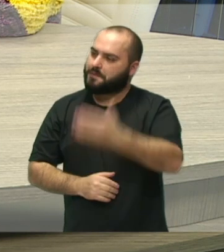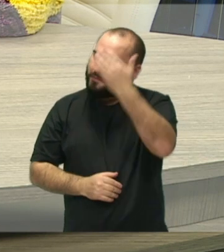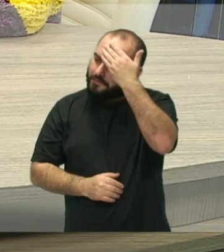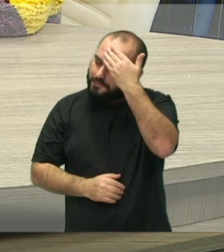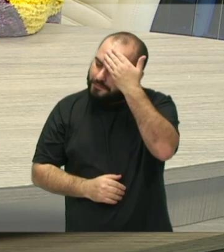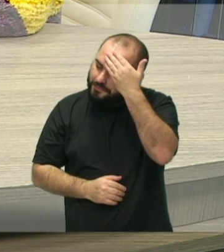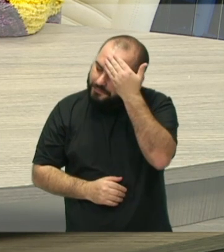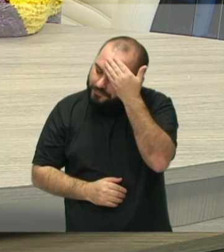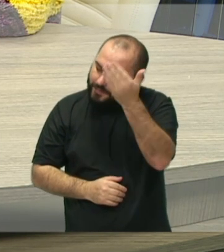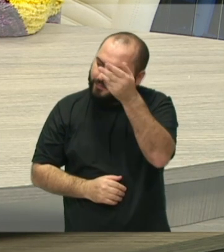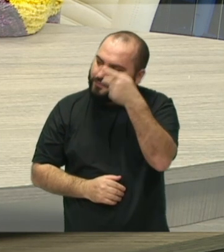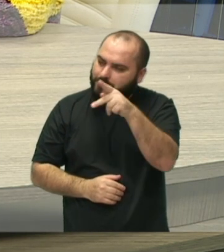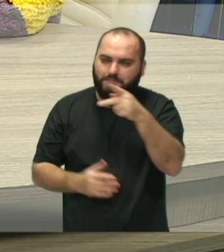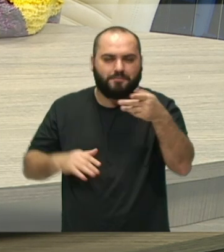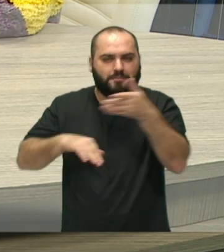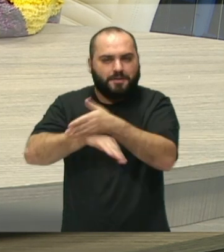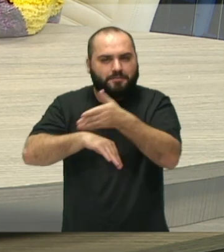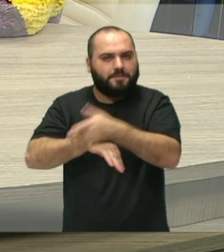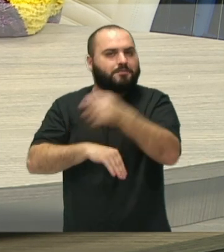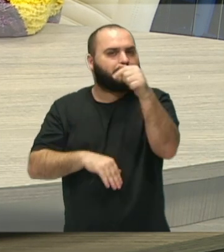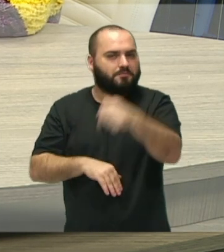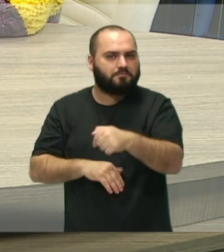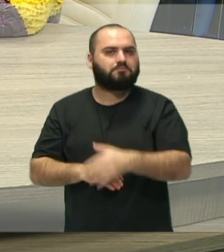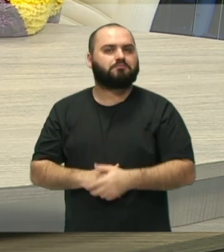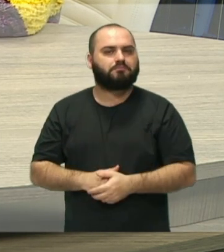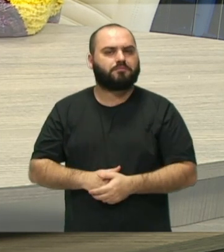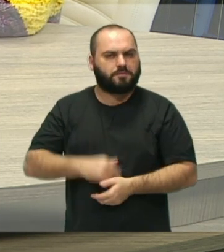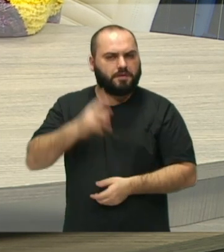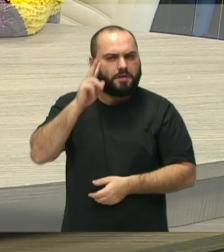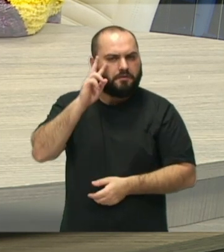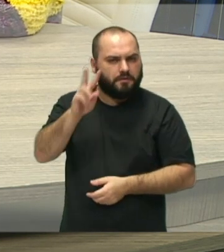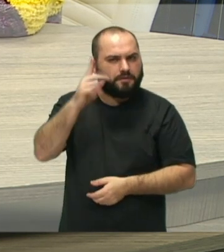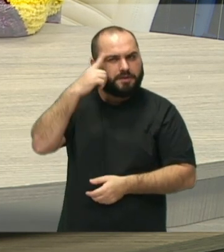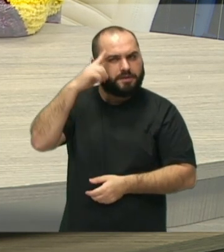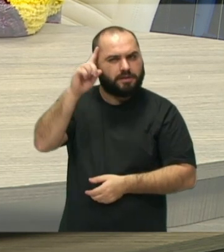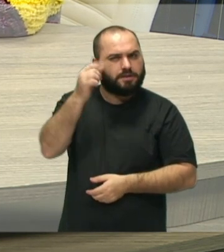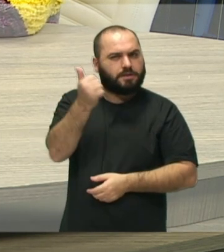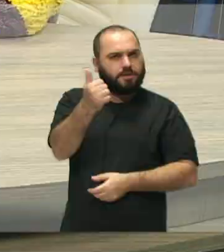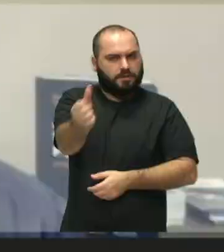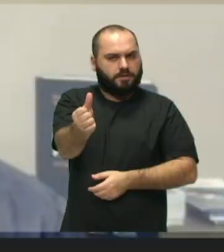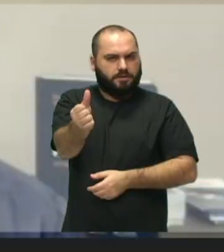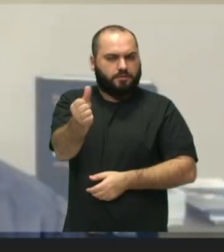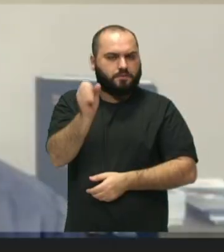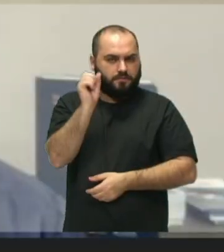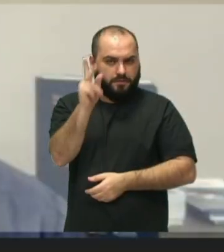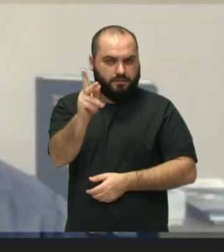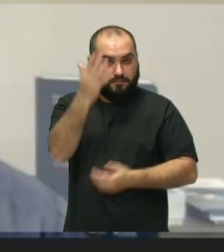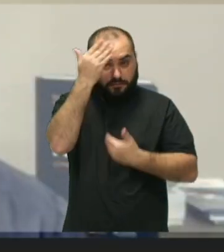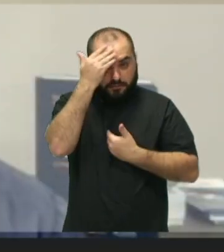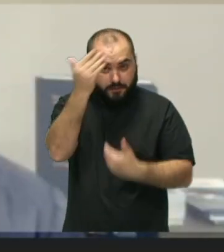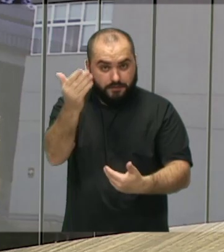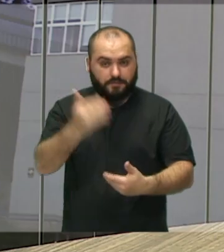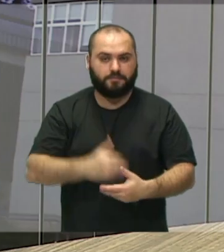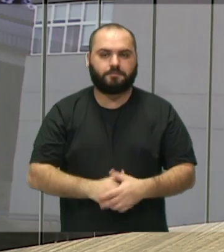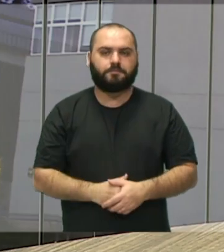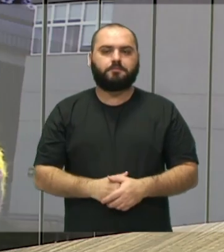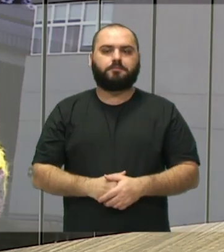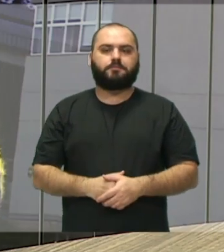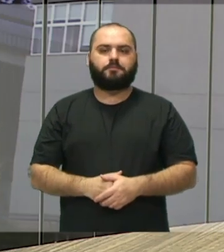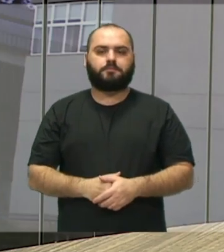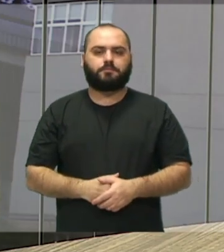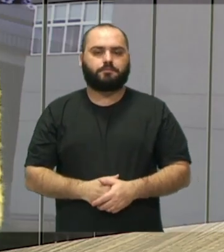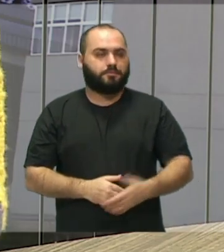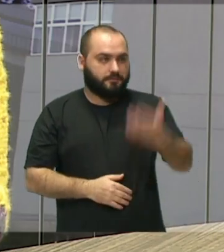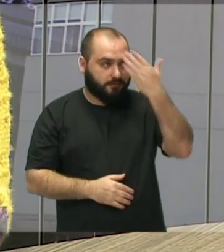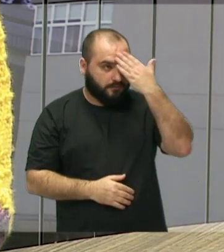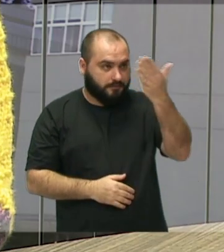pela tua participação aqui conosco e nós vamos nos ver a partir do dia 16. Muito obrigada. Obrigado. E muito